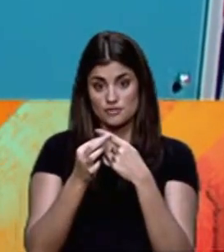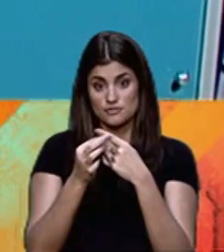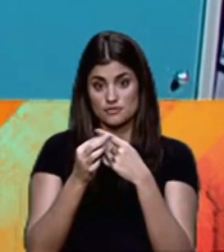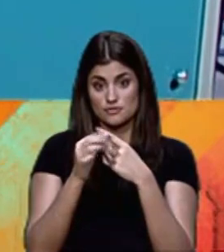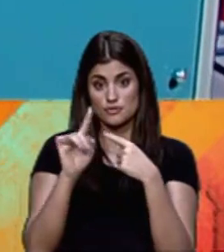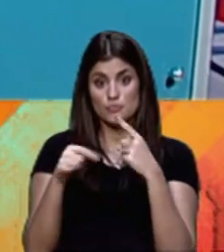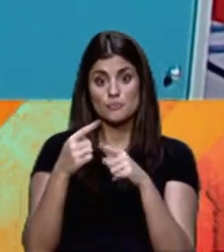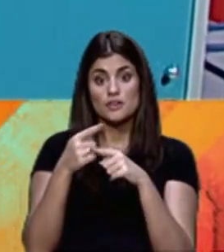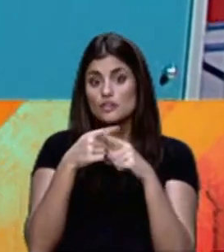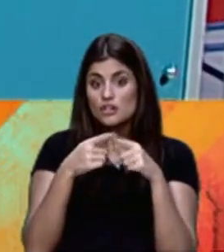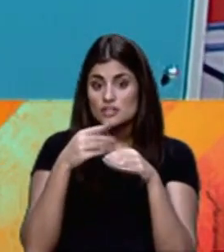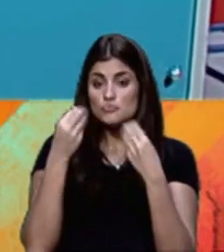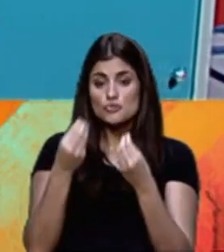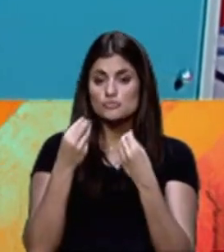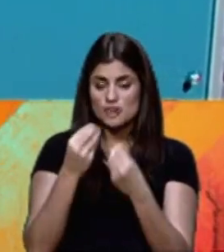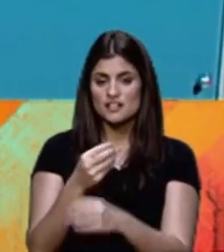com uma faca que corta muito bem.